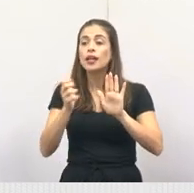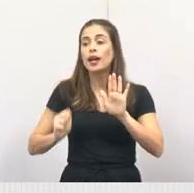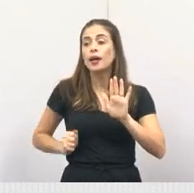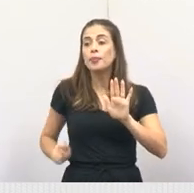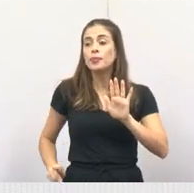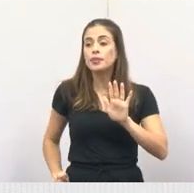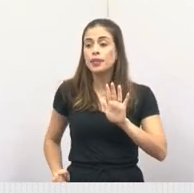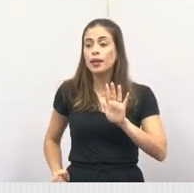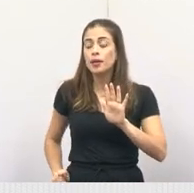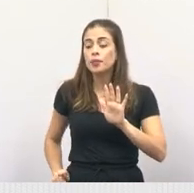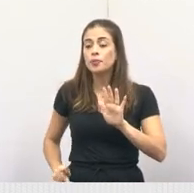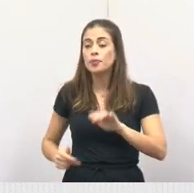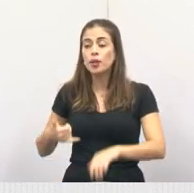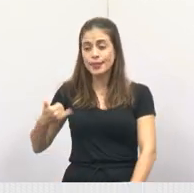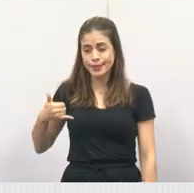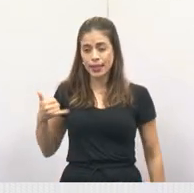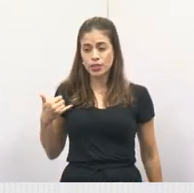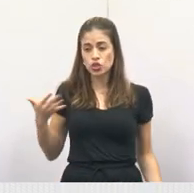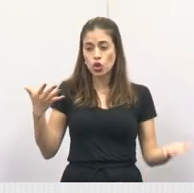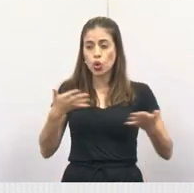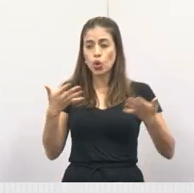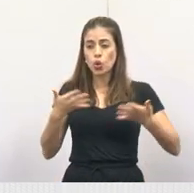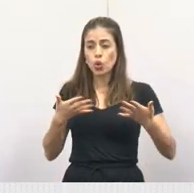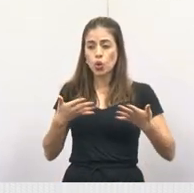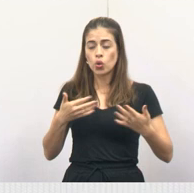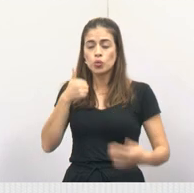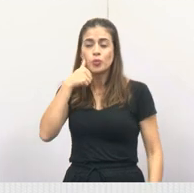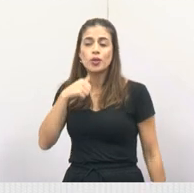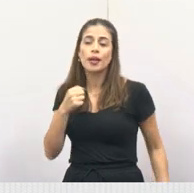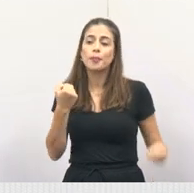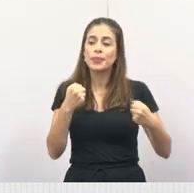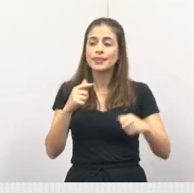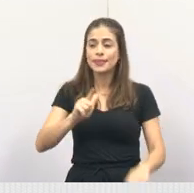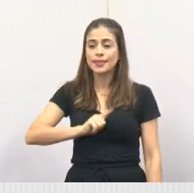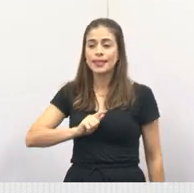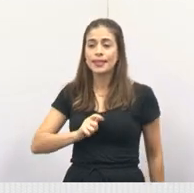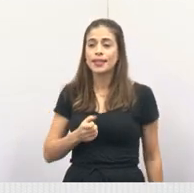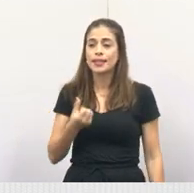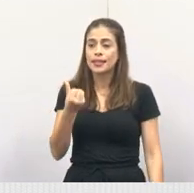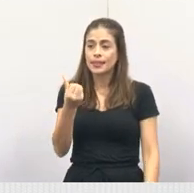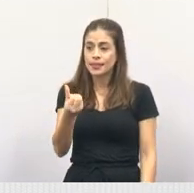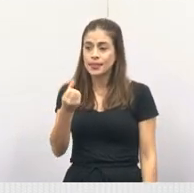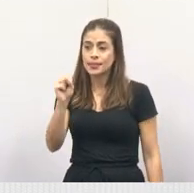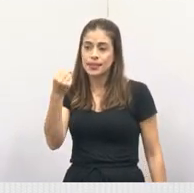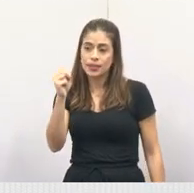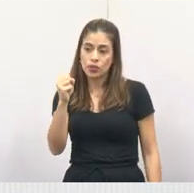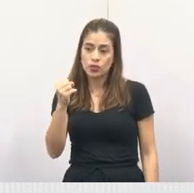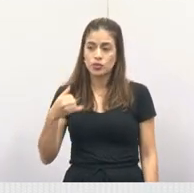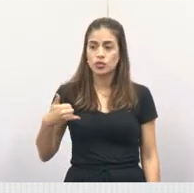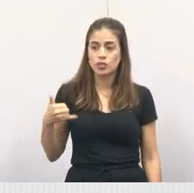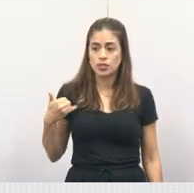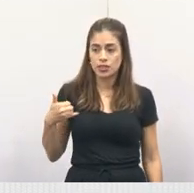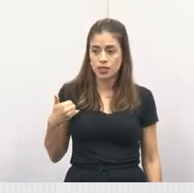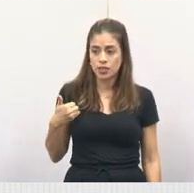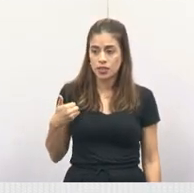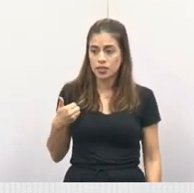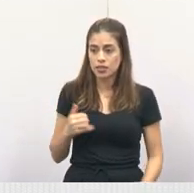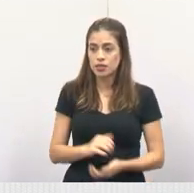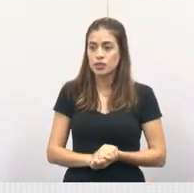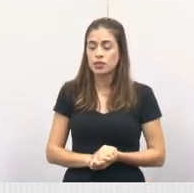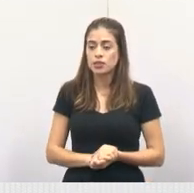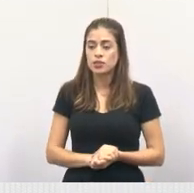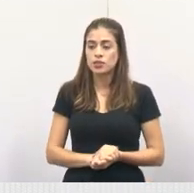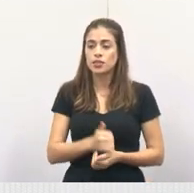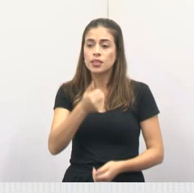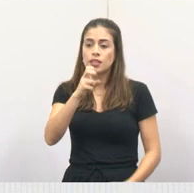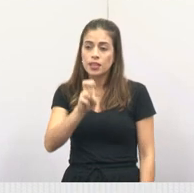por idade hoje atualmente a mulher precisa ter 68 anos de idade e 15 de contribuição e o homem precisa ter